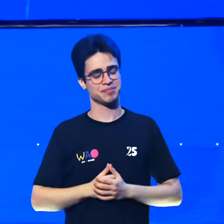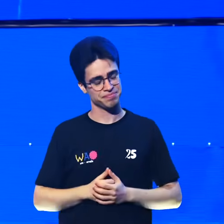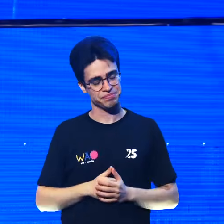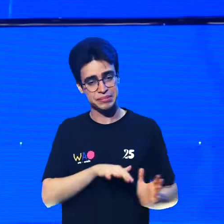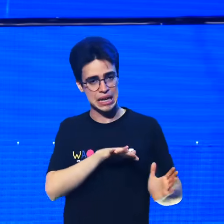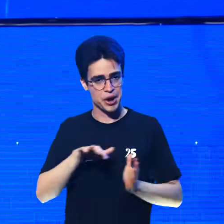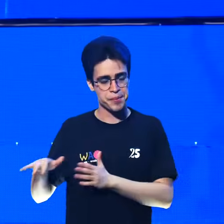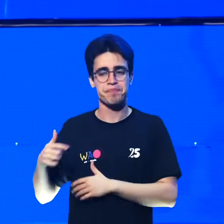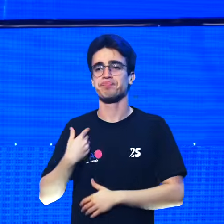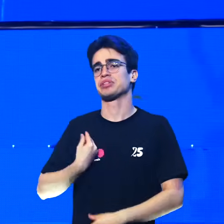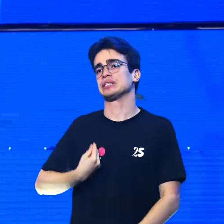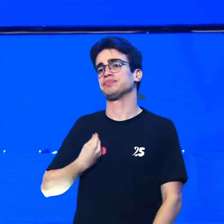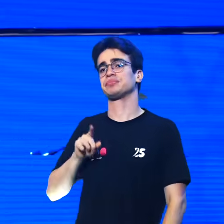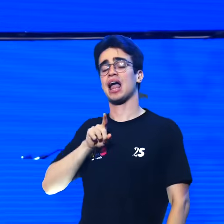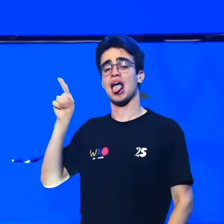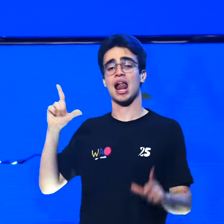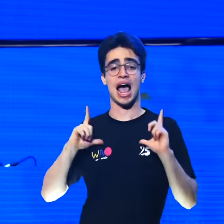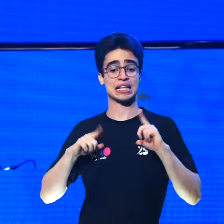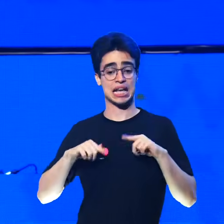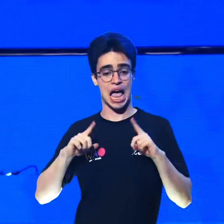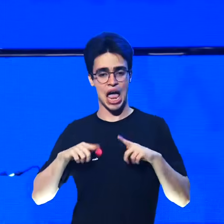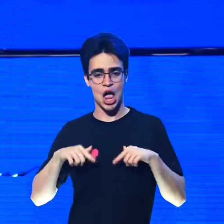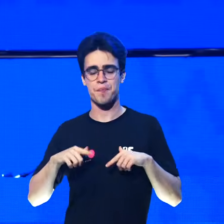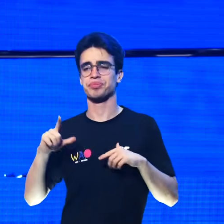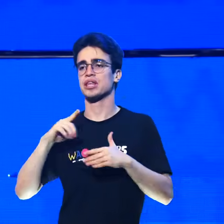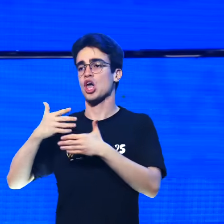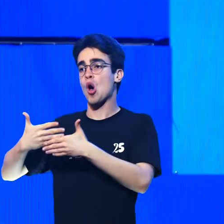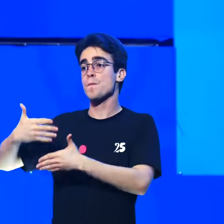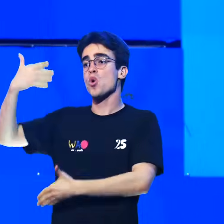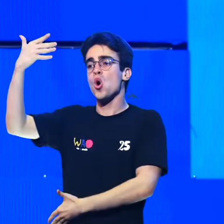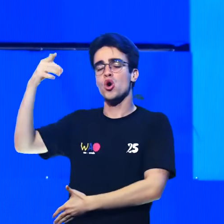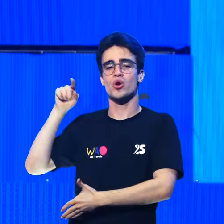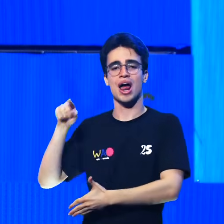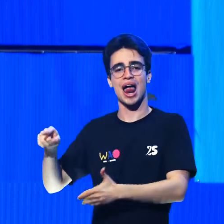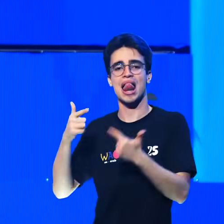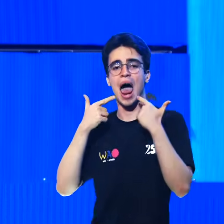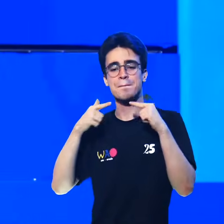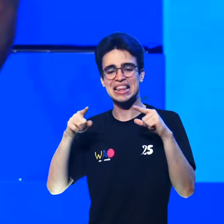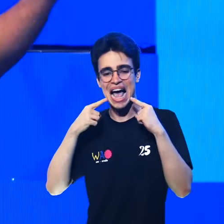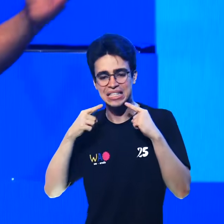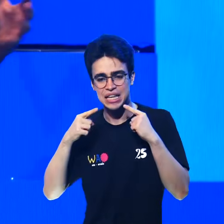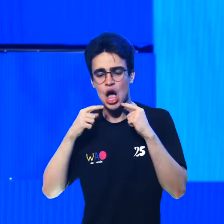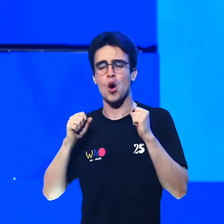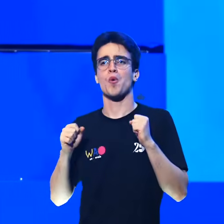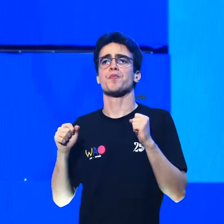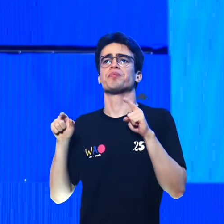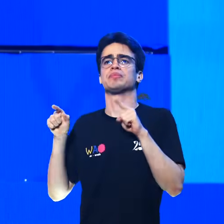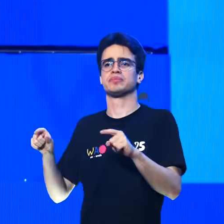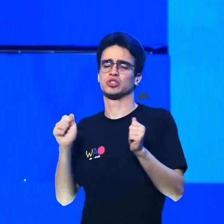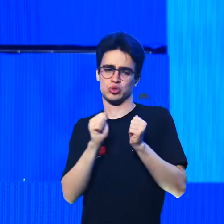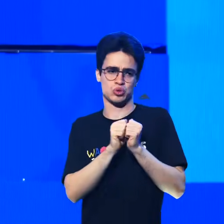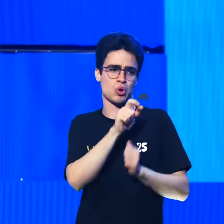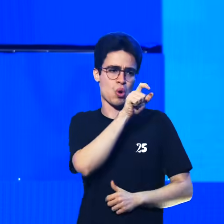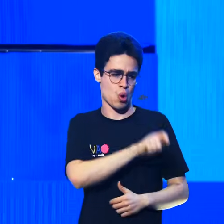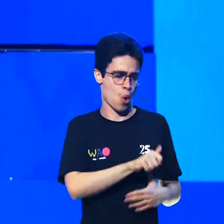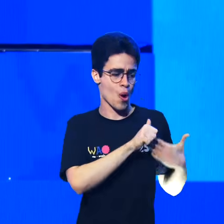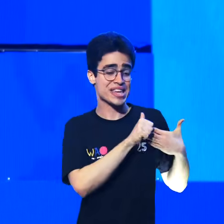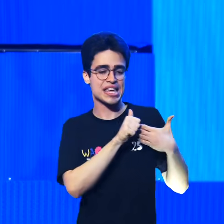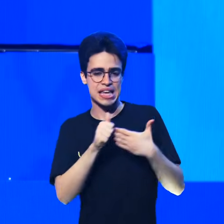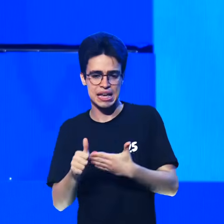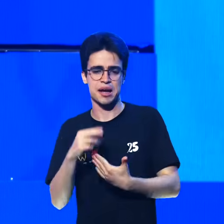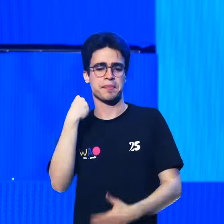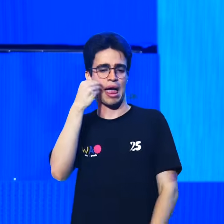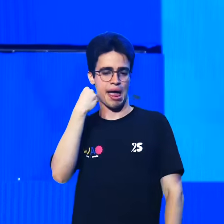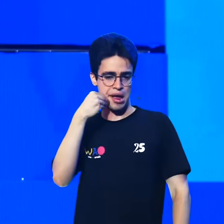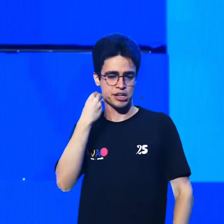Lamentações, em Israel, 3 anos atrás. E nós estávamos com o guia muito experiente, e